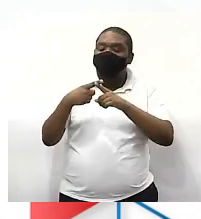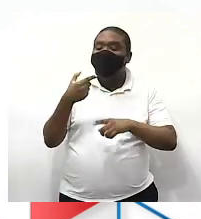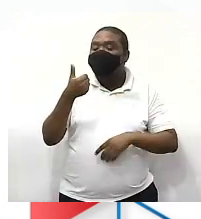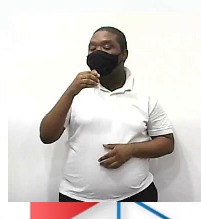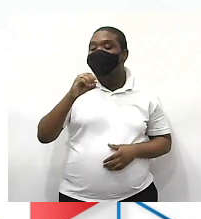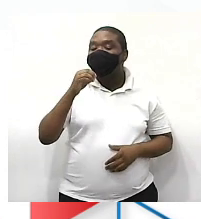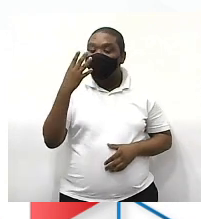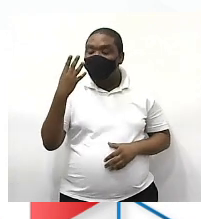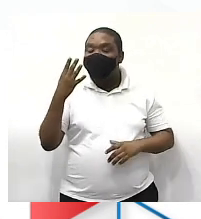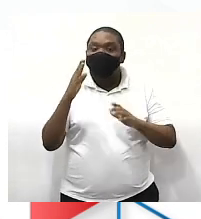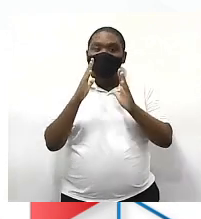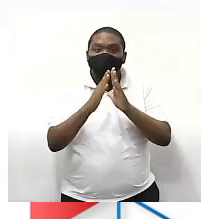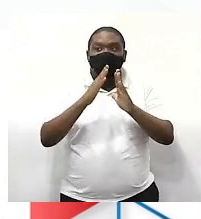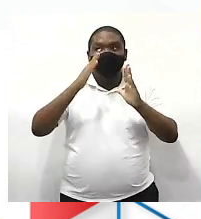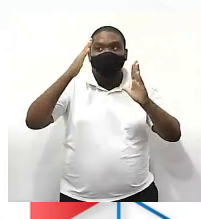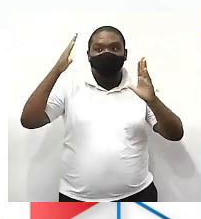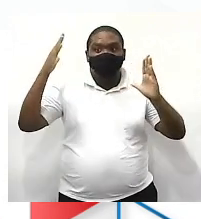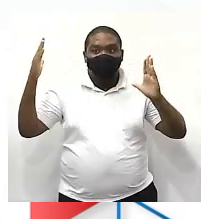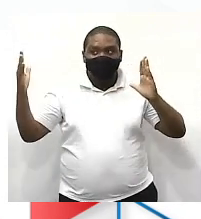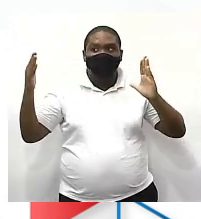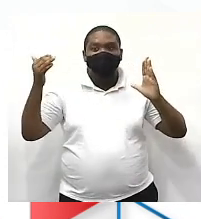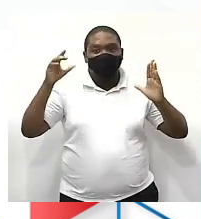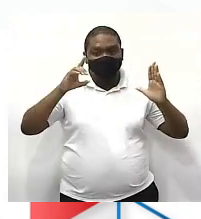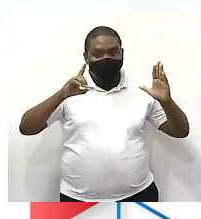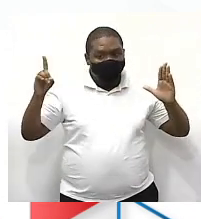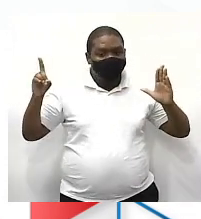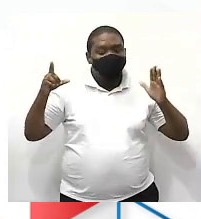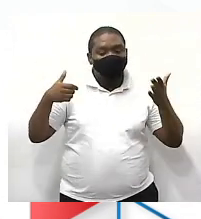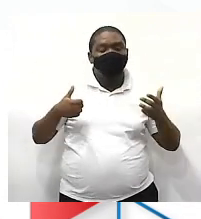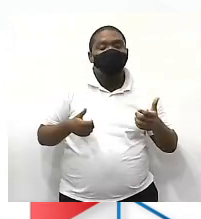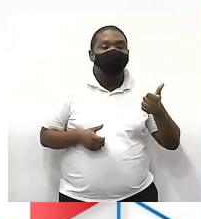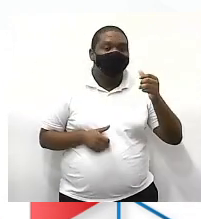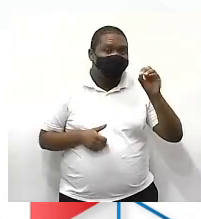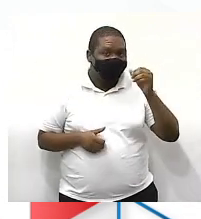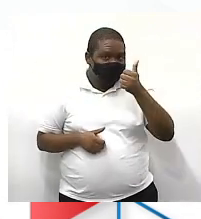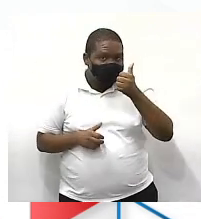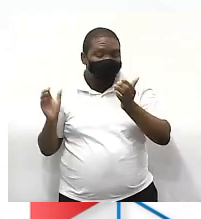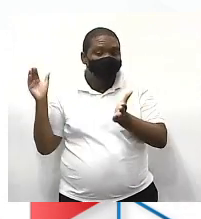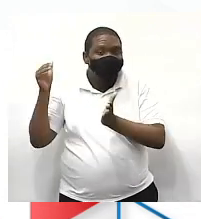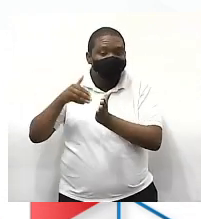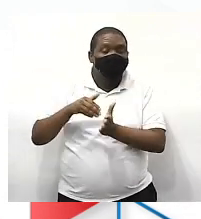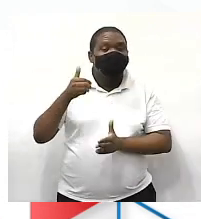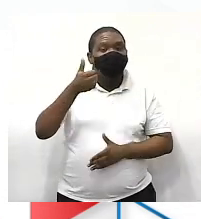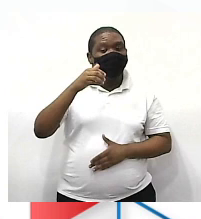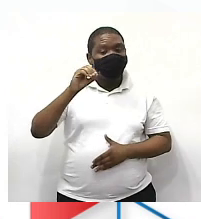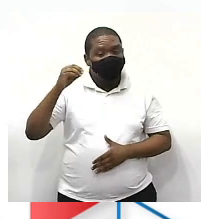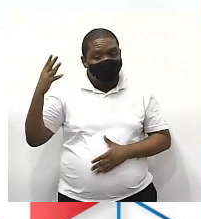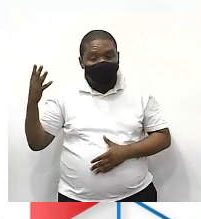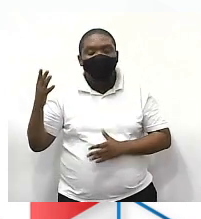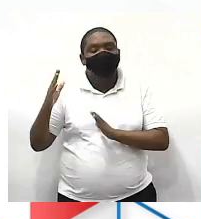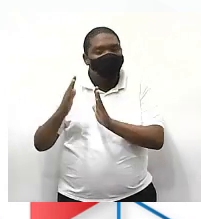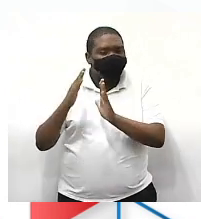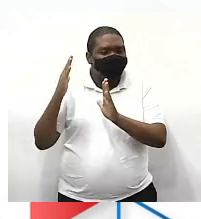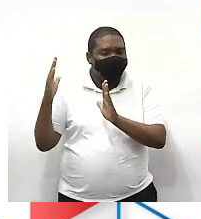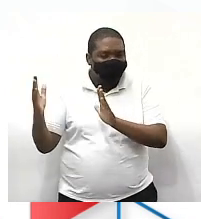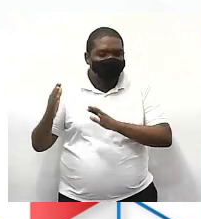mais afastado aí do teu lado direito. Então, de 101 para 104 está crescendo, tá bom? Depois tem a interrogação,